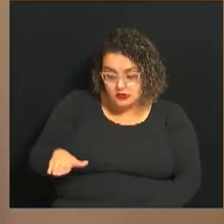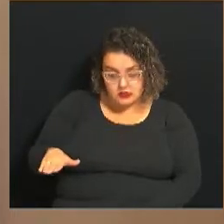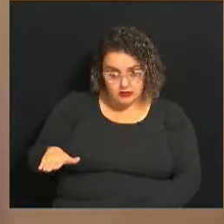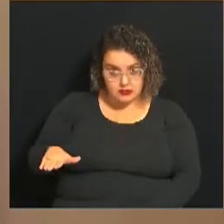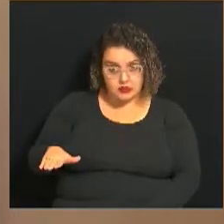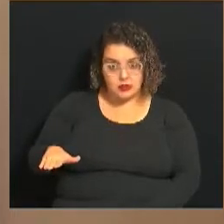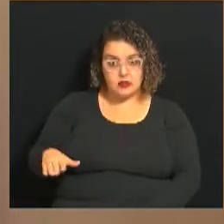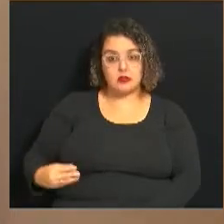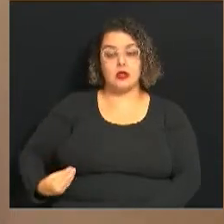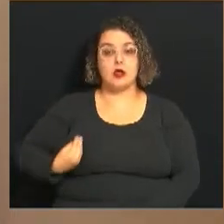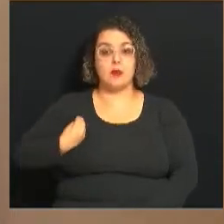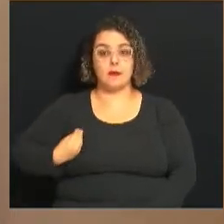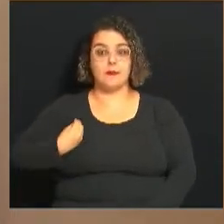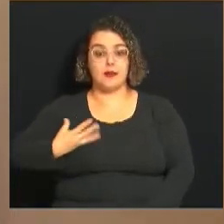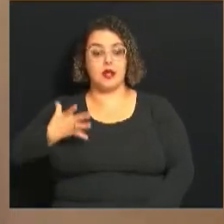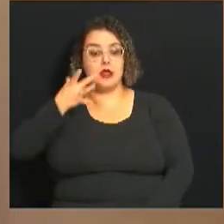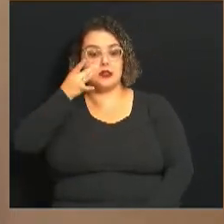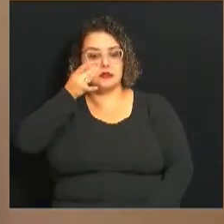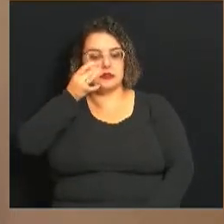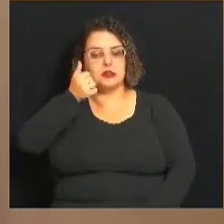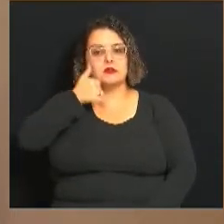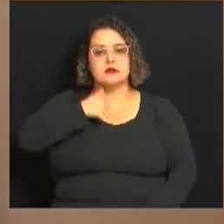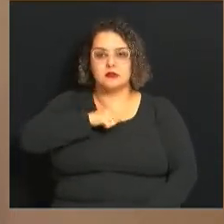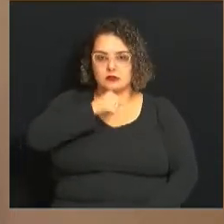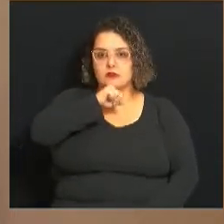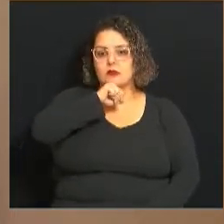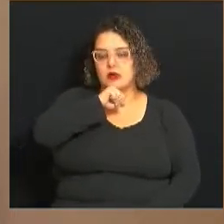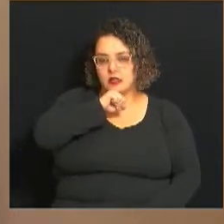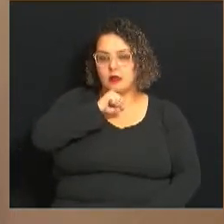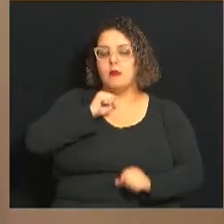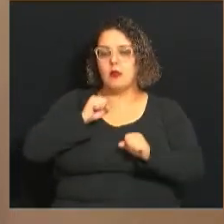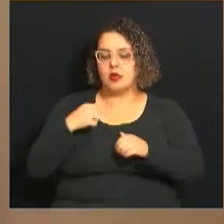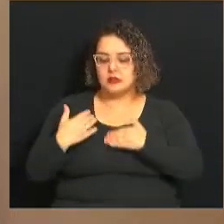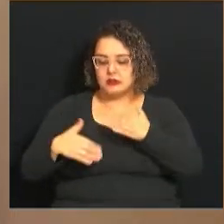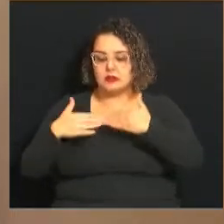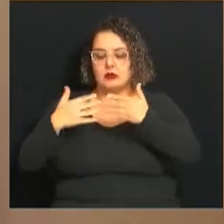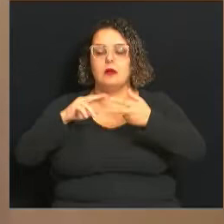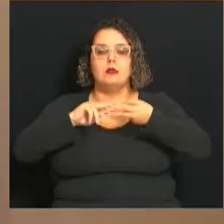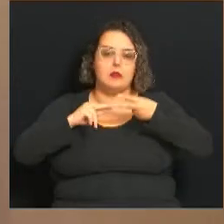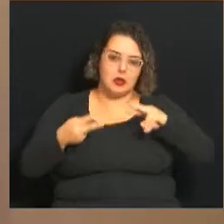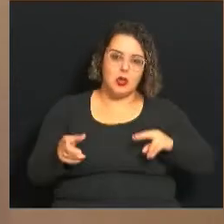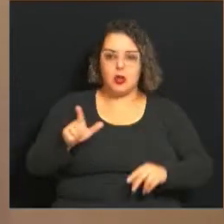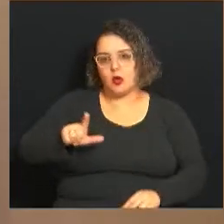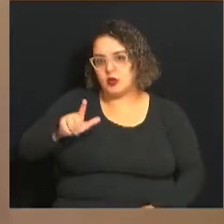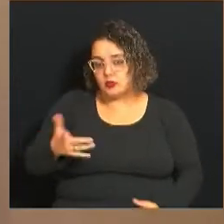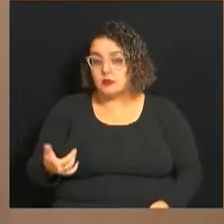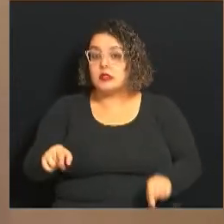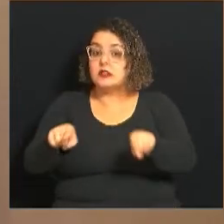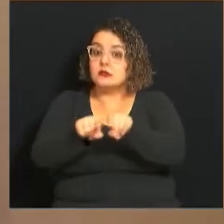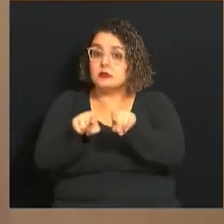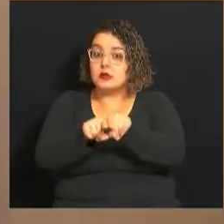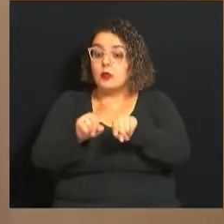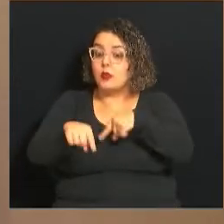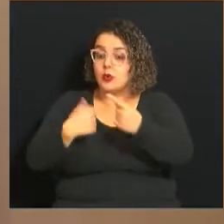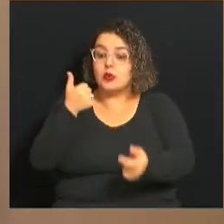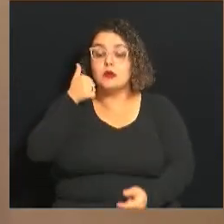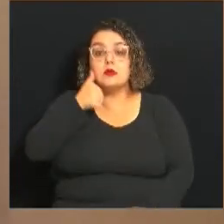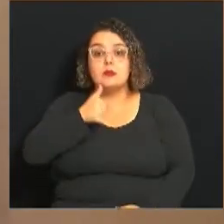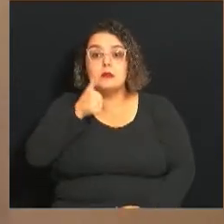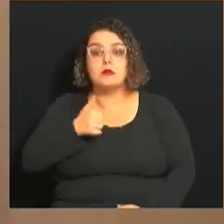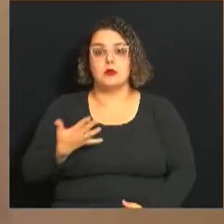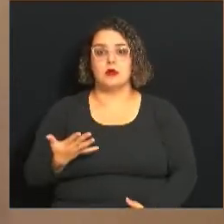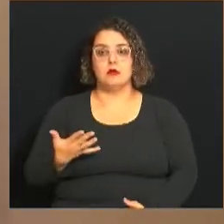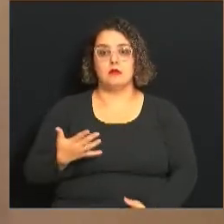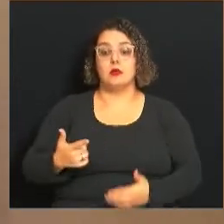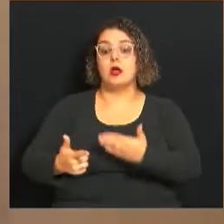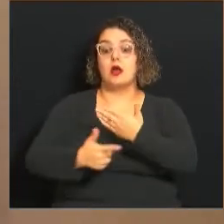presença materna, né, que ela pode ser desenvolvida pela mãe biológica, claro, mas também por outras mulheres que assumam esse